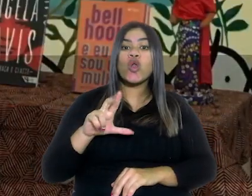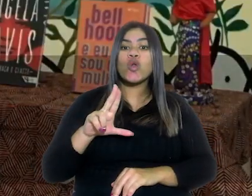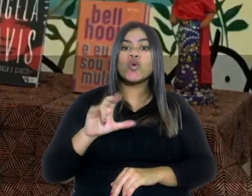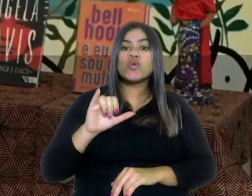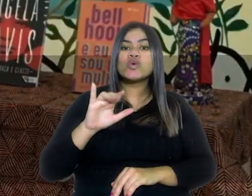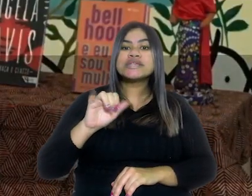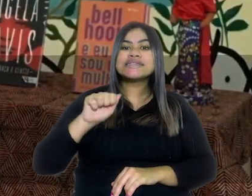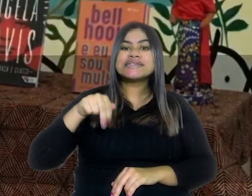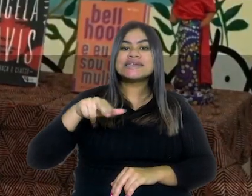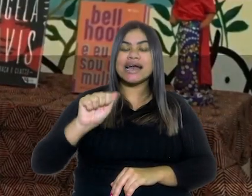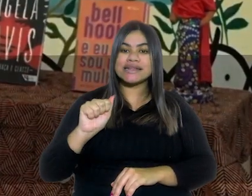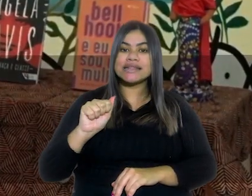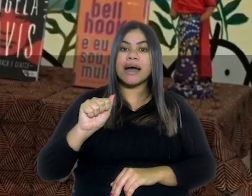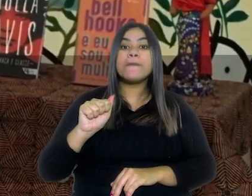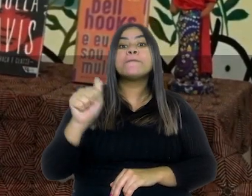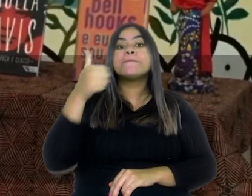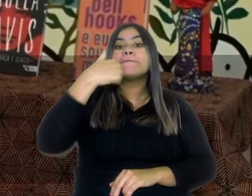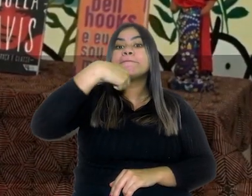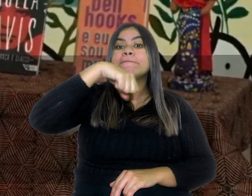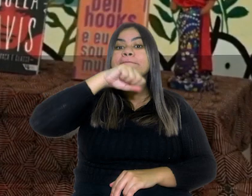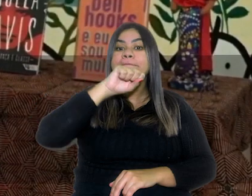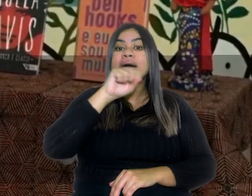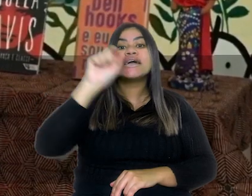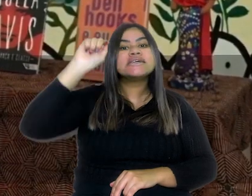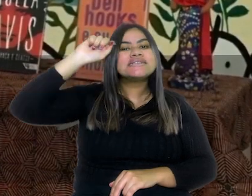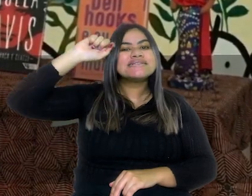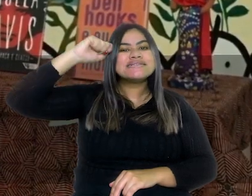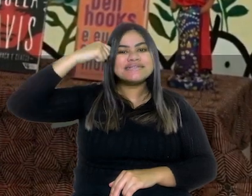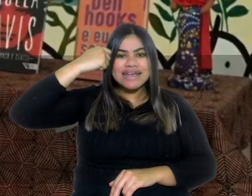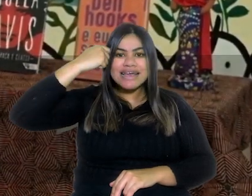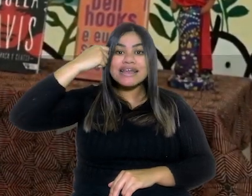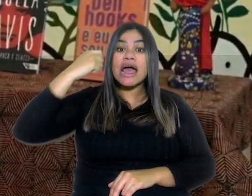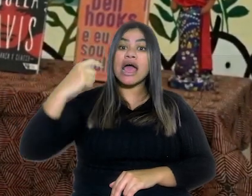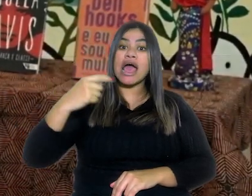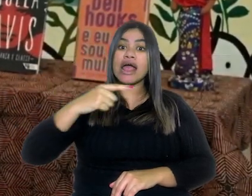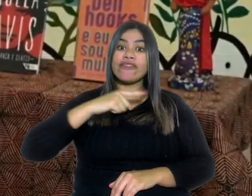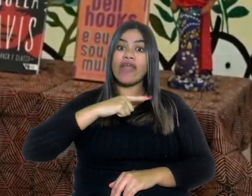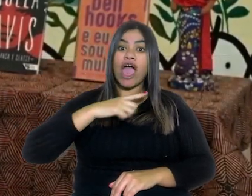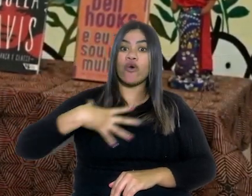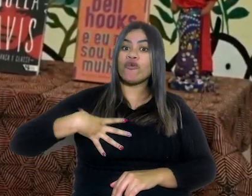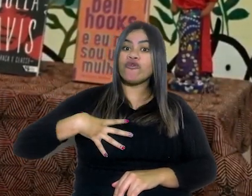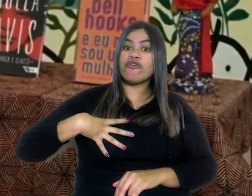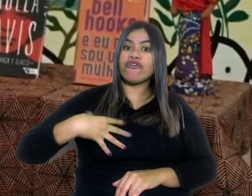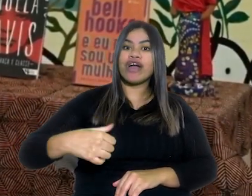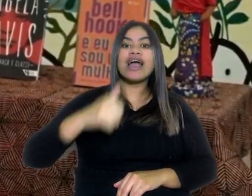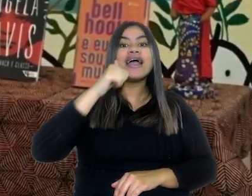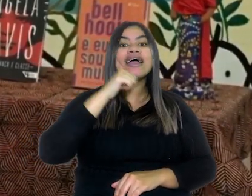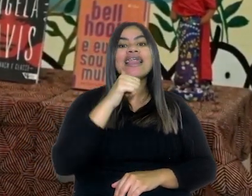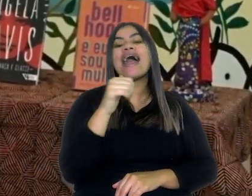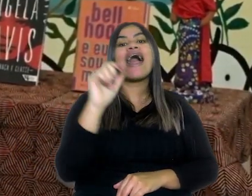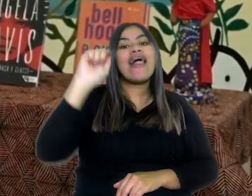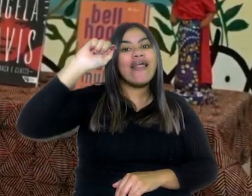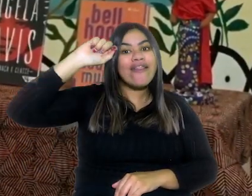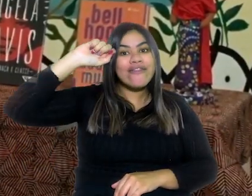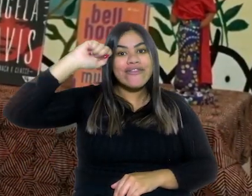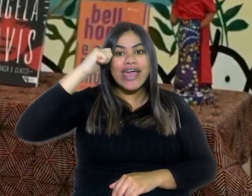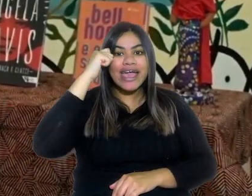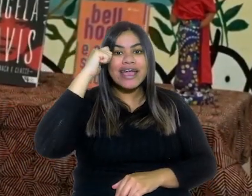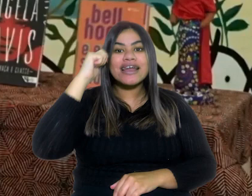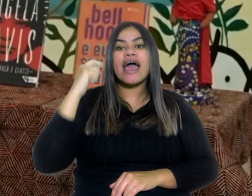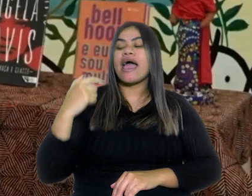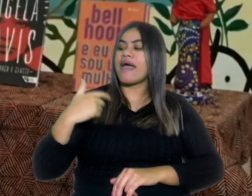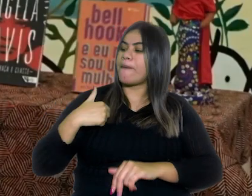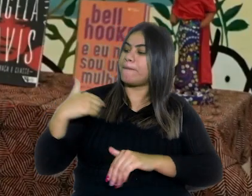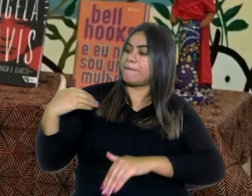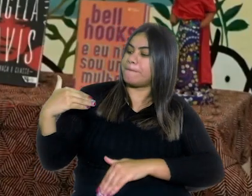Eu sou Luciana Pereira Lindenmaier, sou filha de mãe negra, tenho uma filha